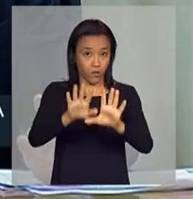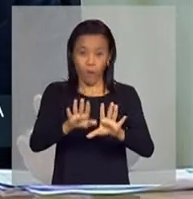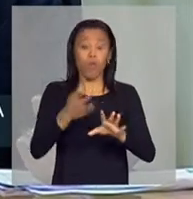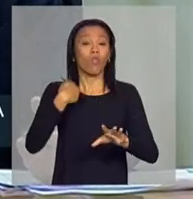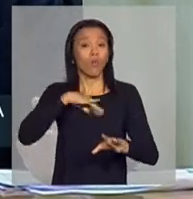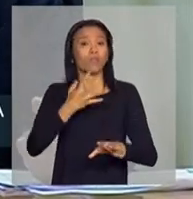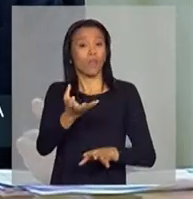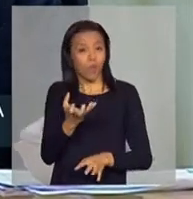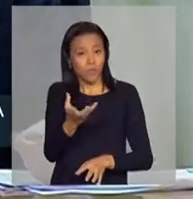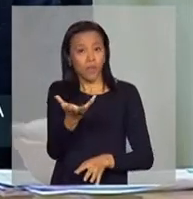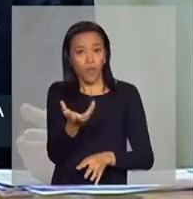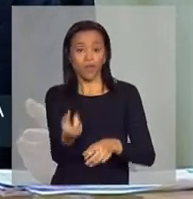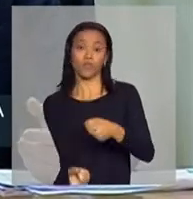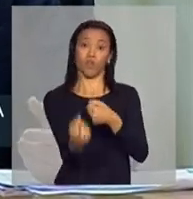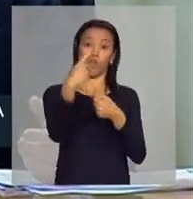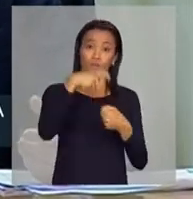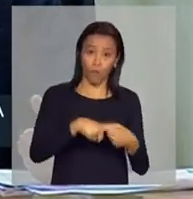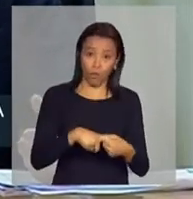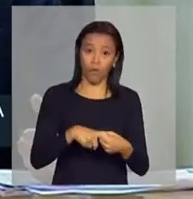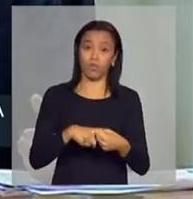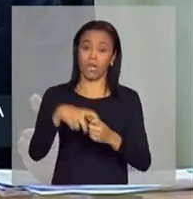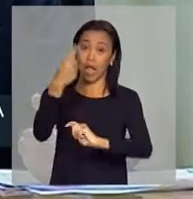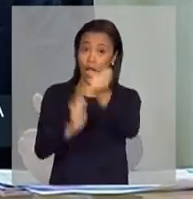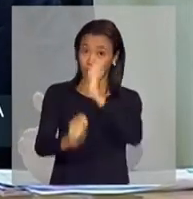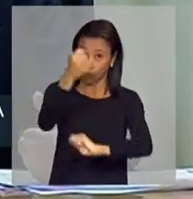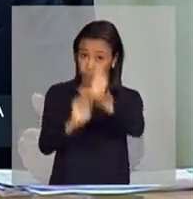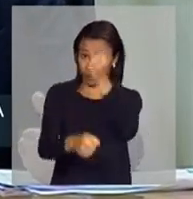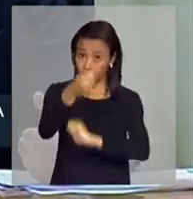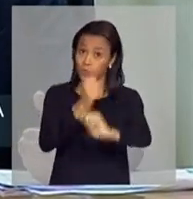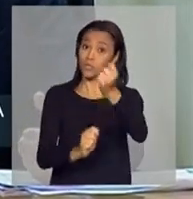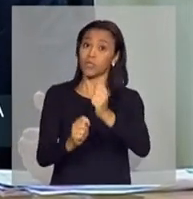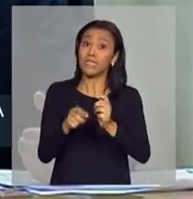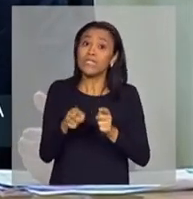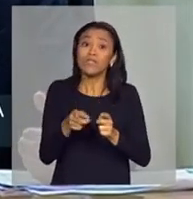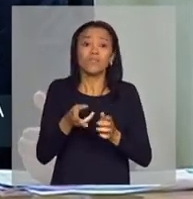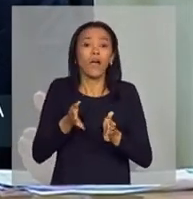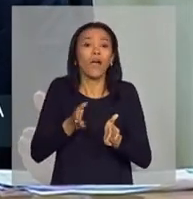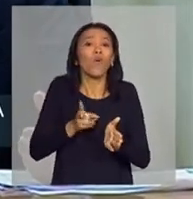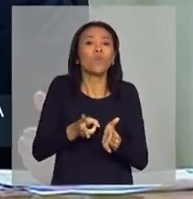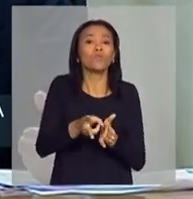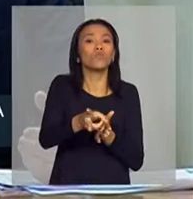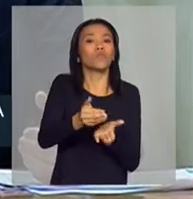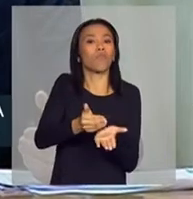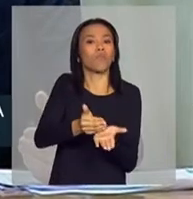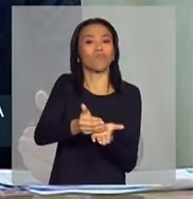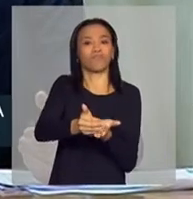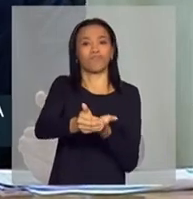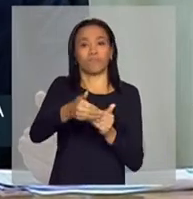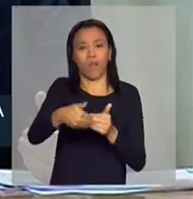E nós queremos que haja uma recuperação da indústria e isto está em curso a